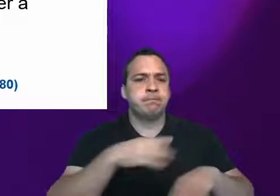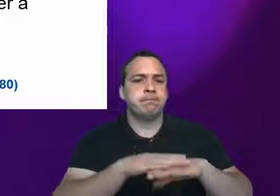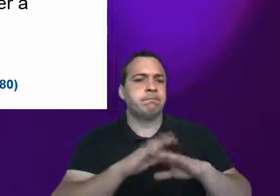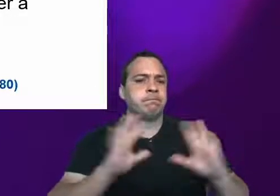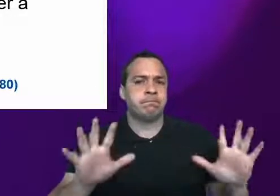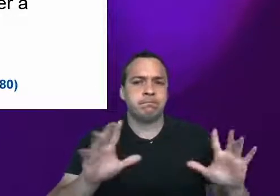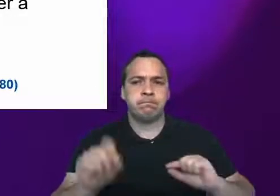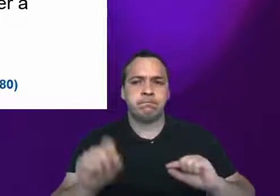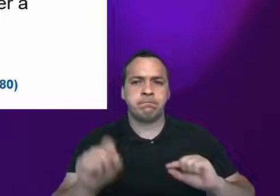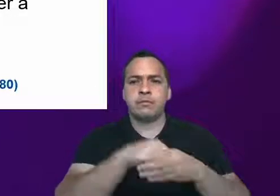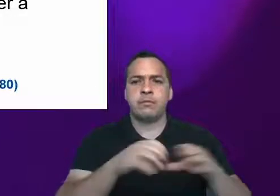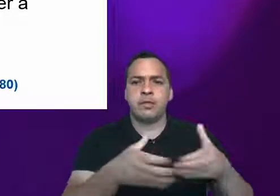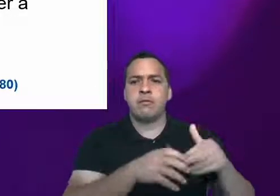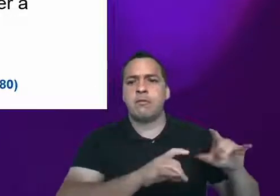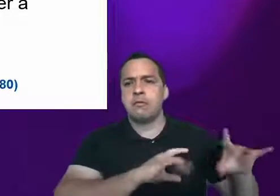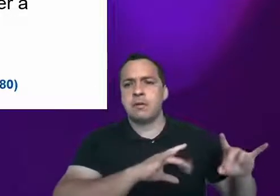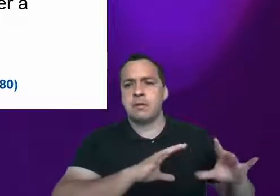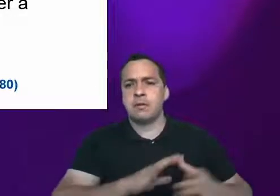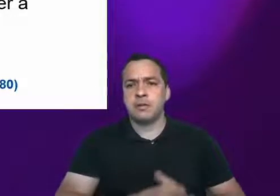Câmara Técnica.